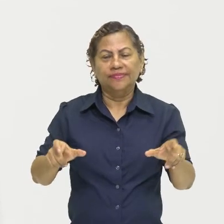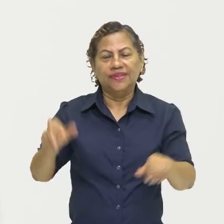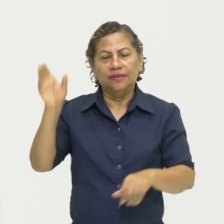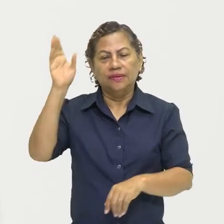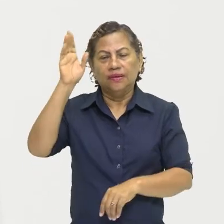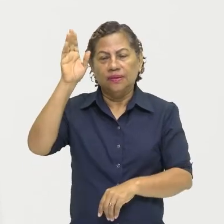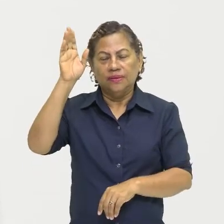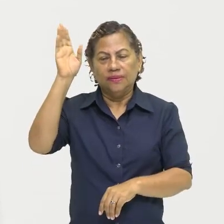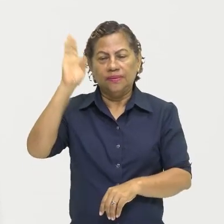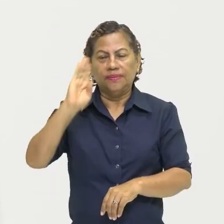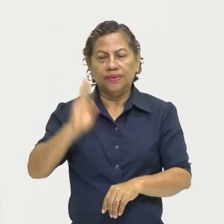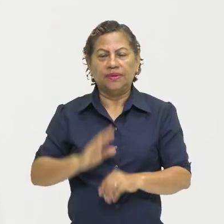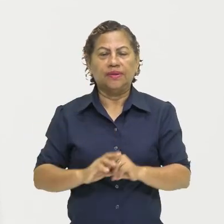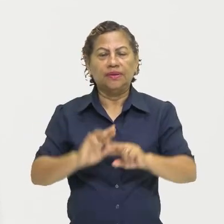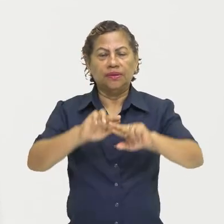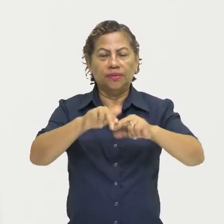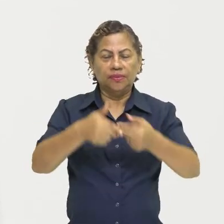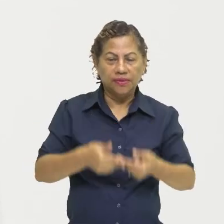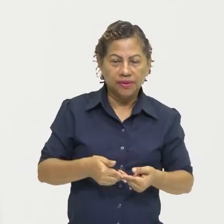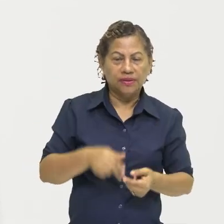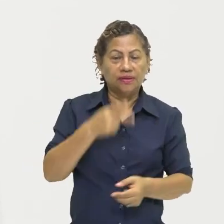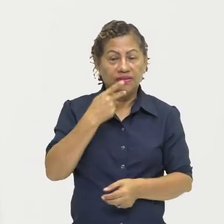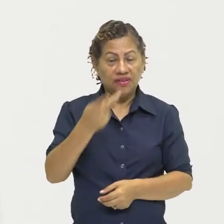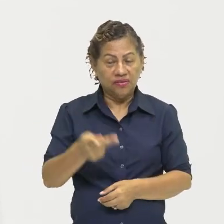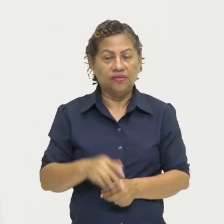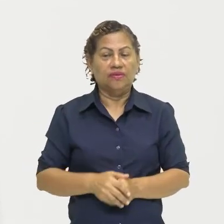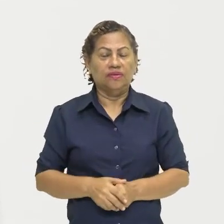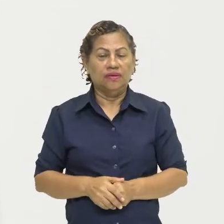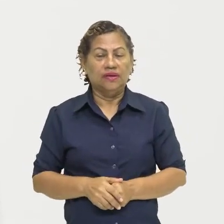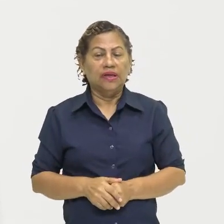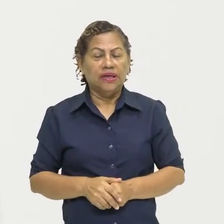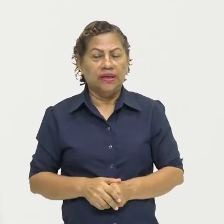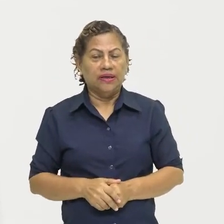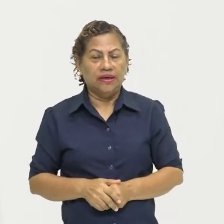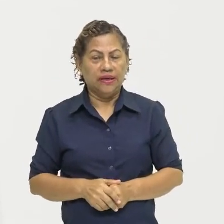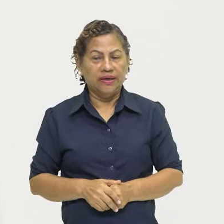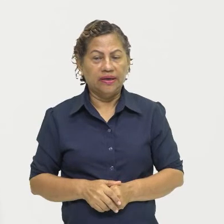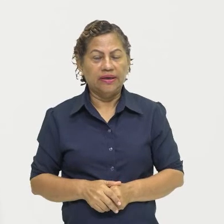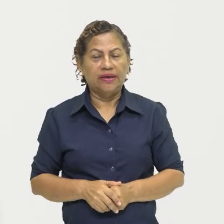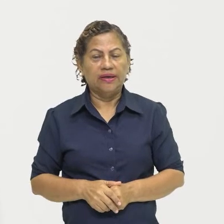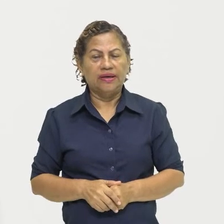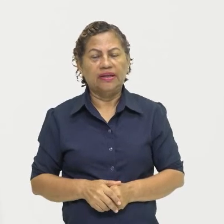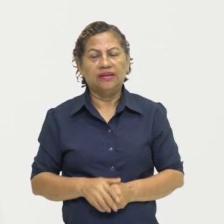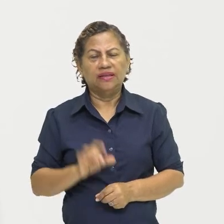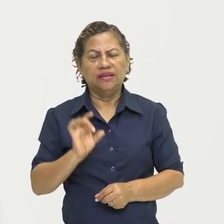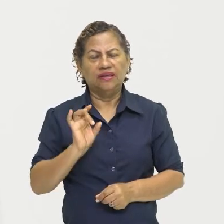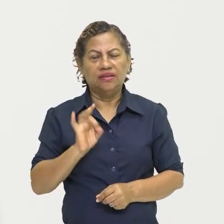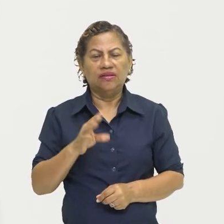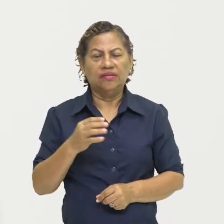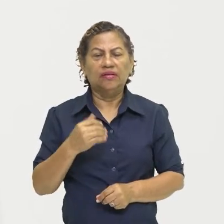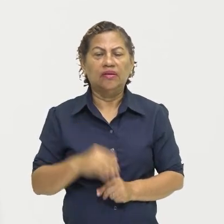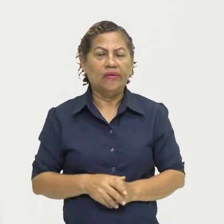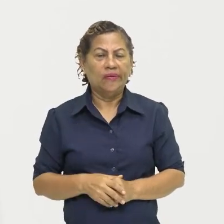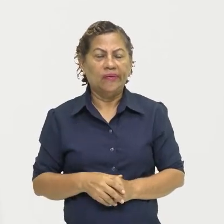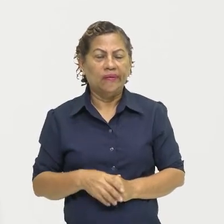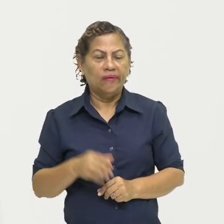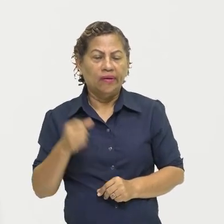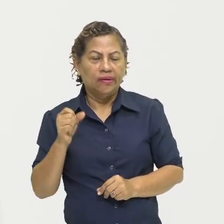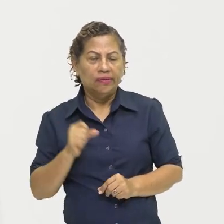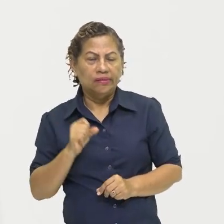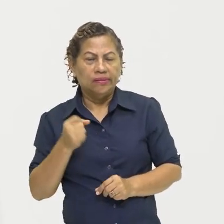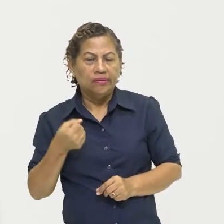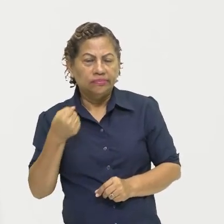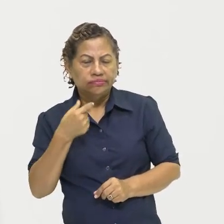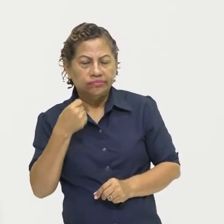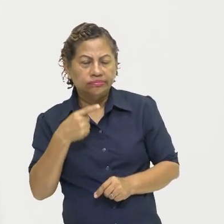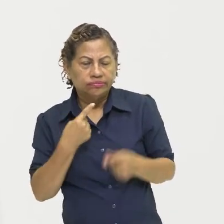ele colocou, né, o herói sem nenhum caráter, ou seja, ainda não tinha essa formação, né, como